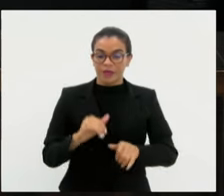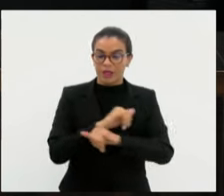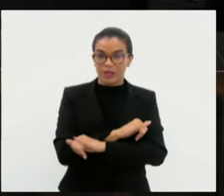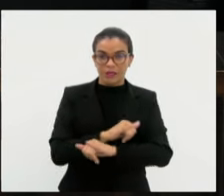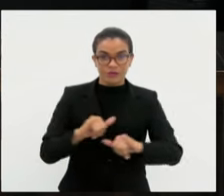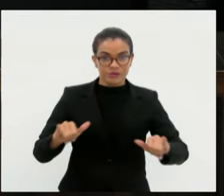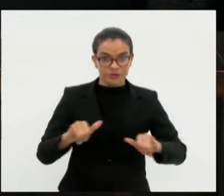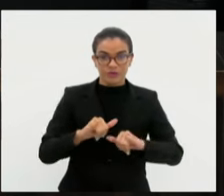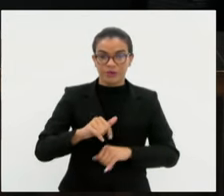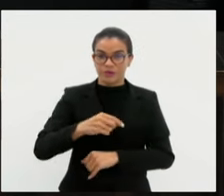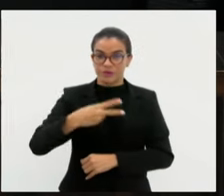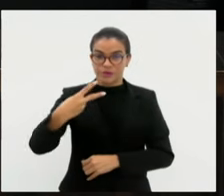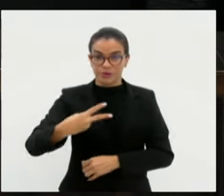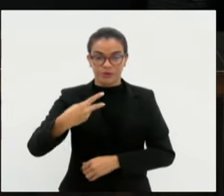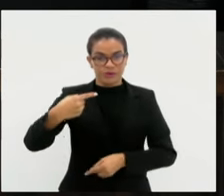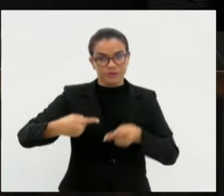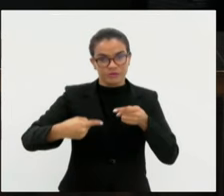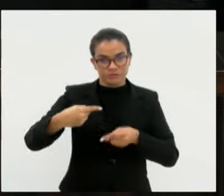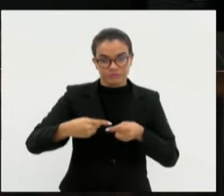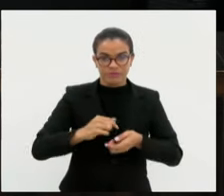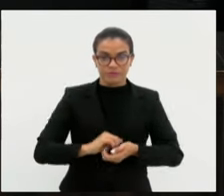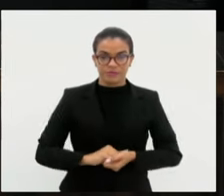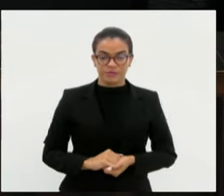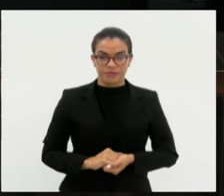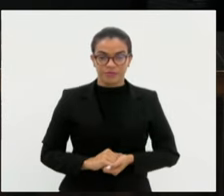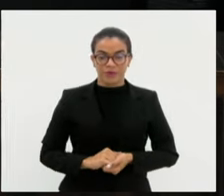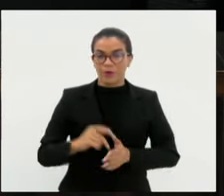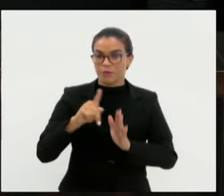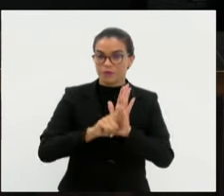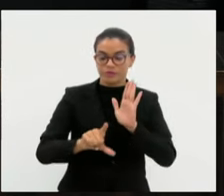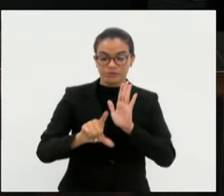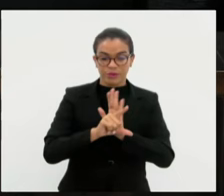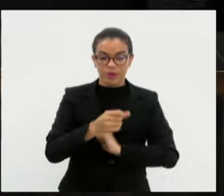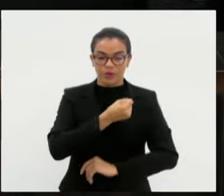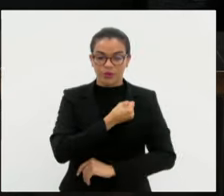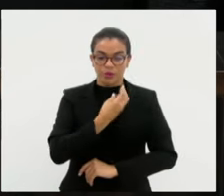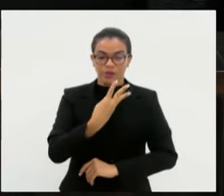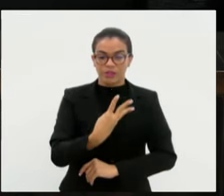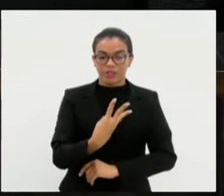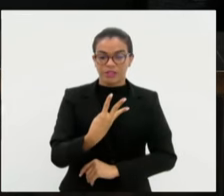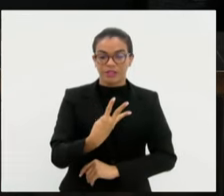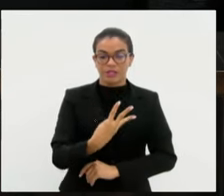Anuncio, em segunda discussão, projeto de lei número